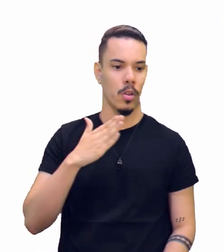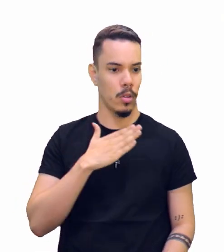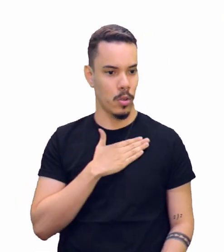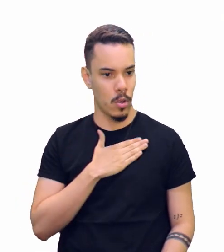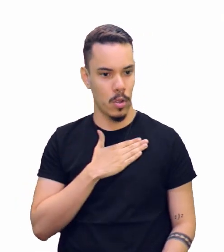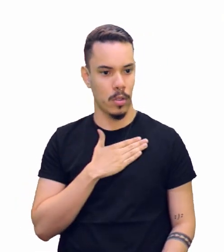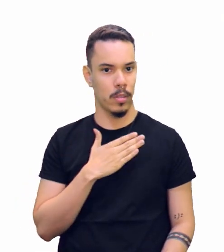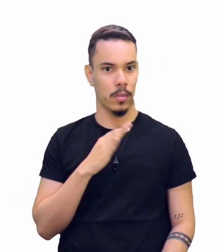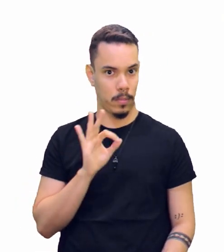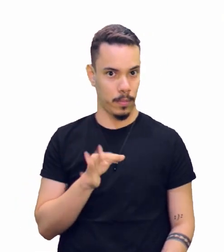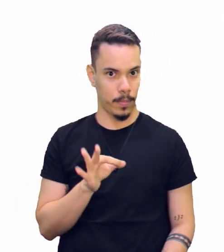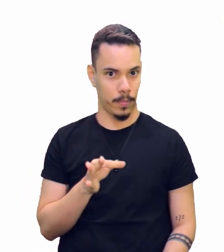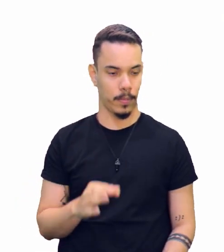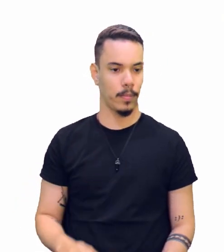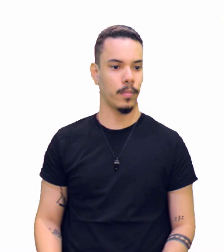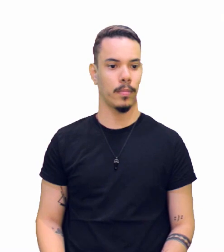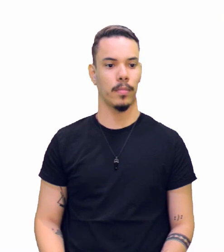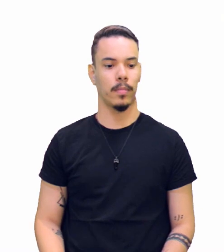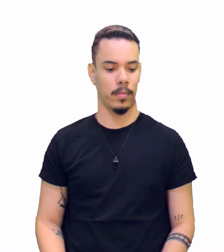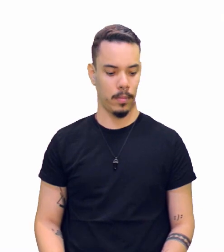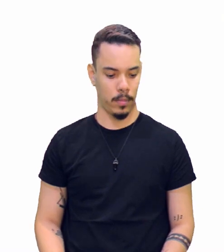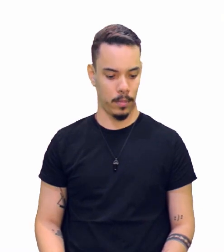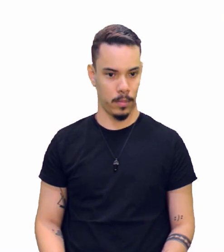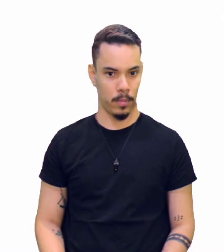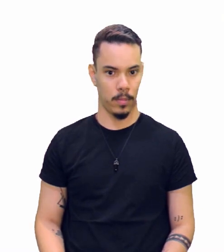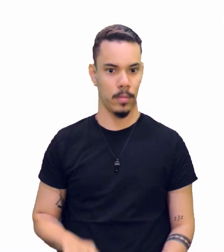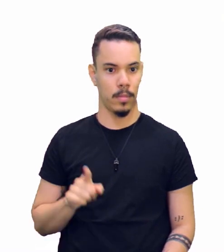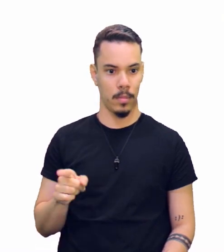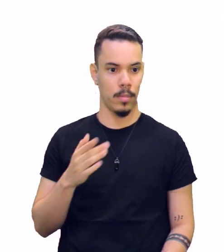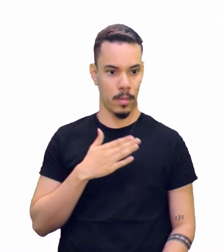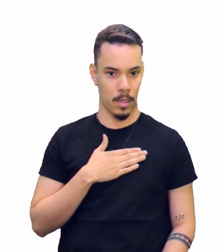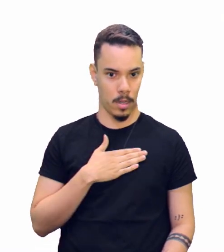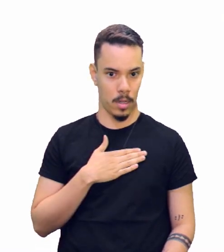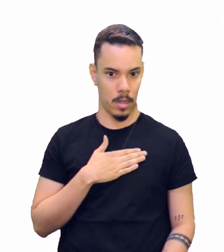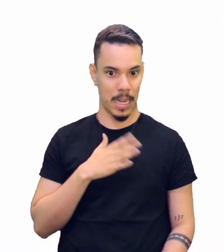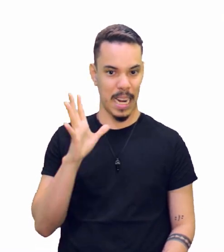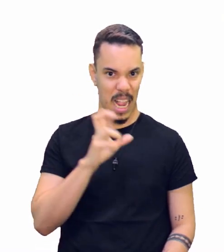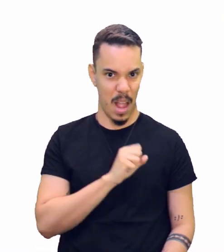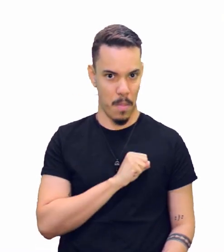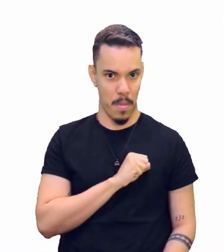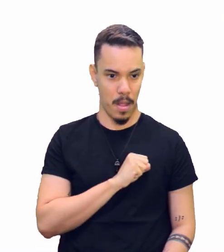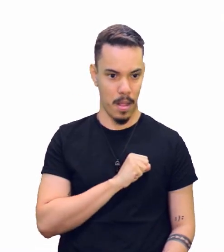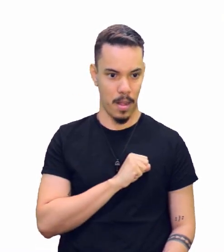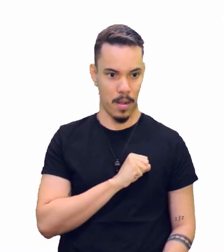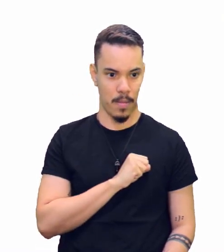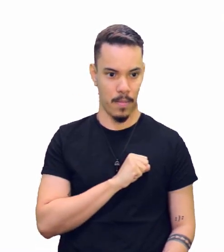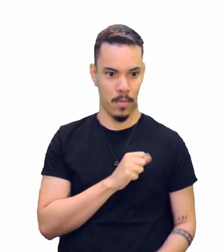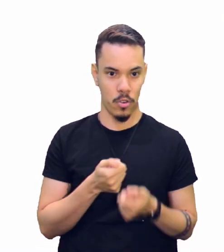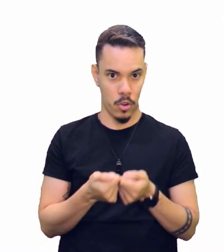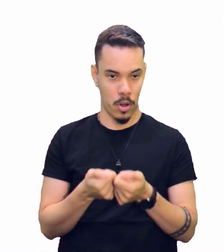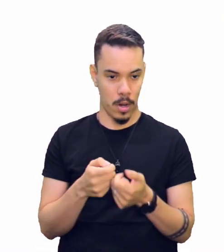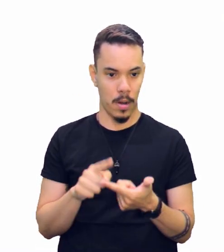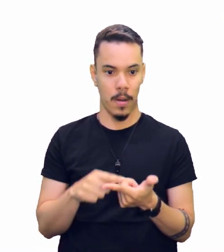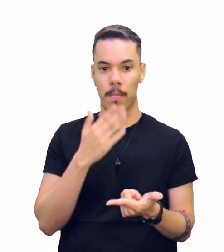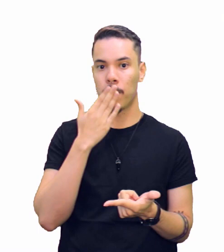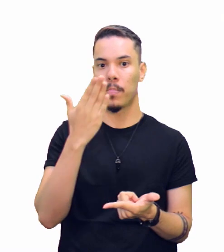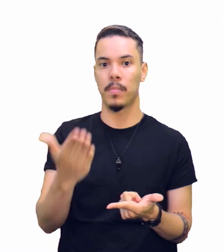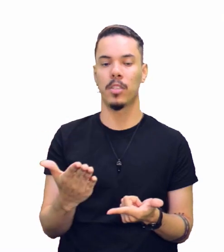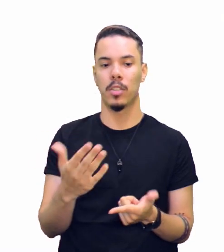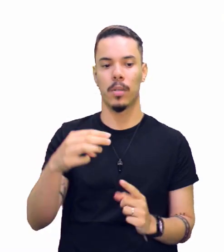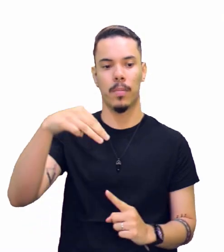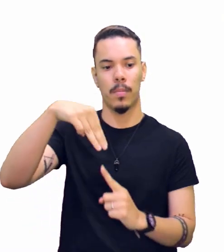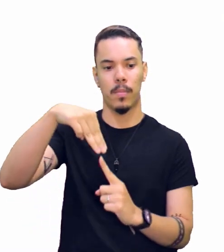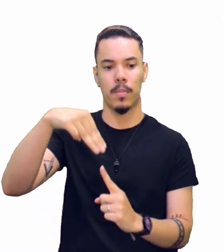ele hate que ele odeia eles gosta de jogar Zelda Ele ama jogar Zelda pedir comida no McDonald's